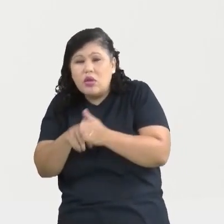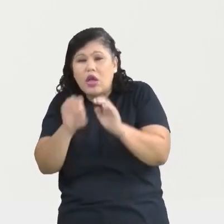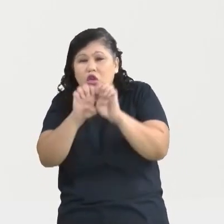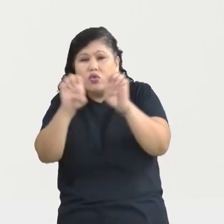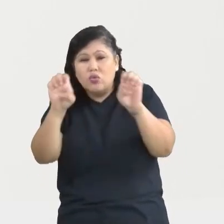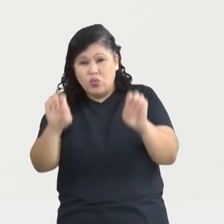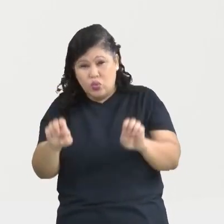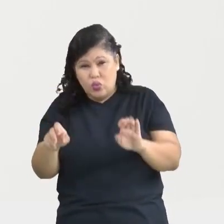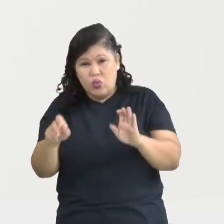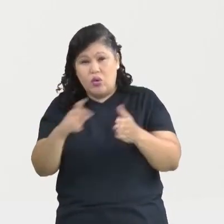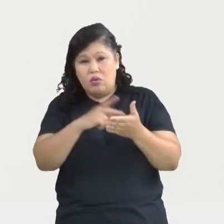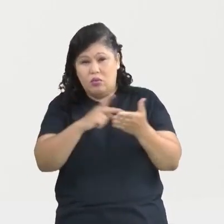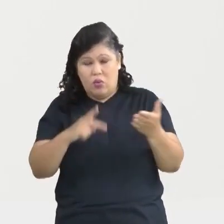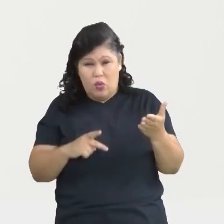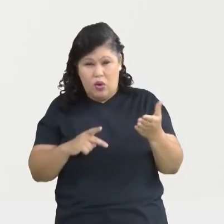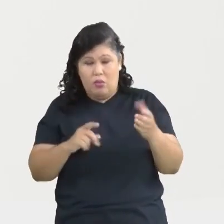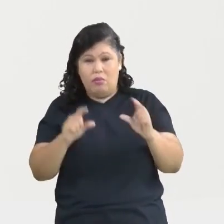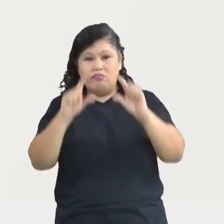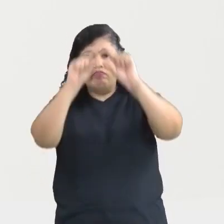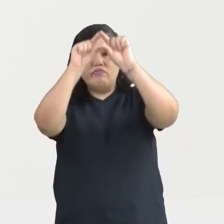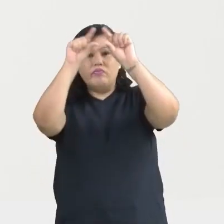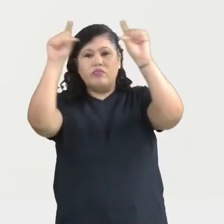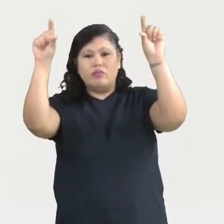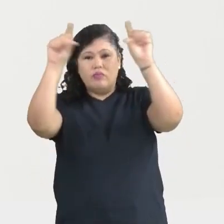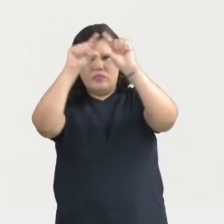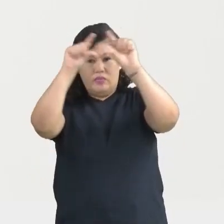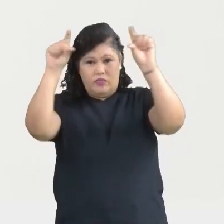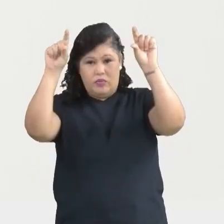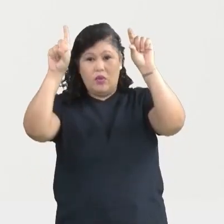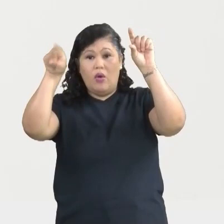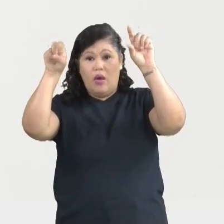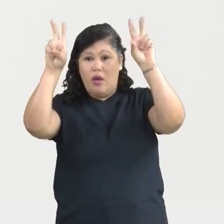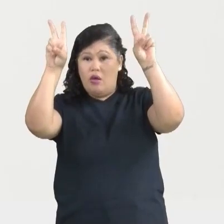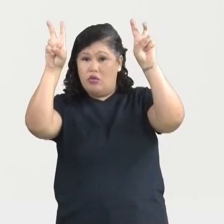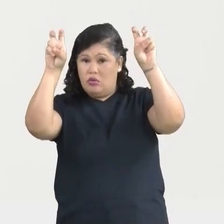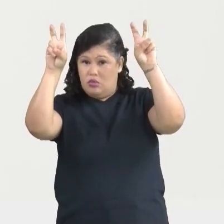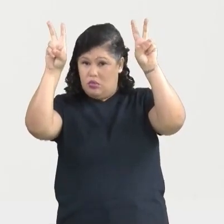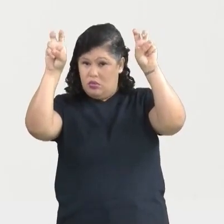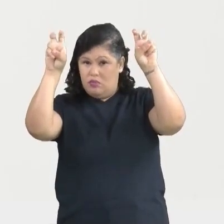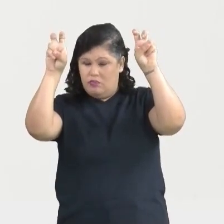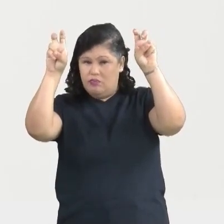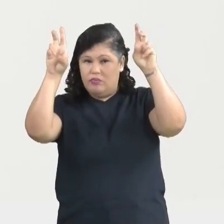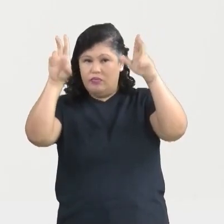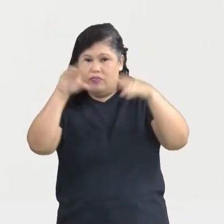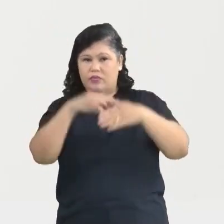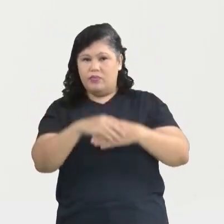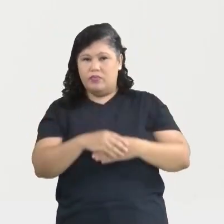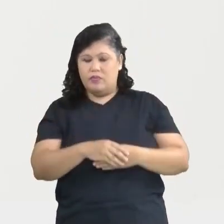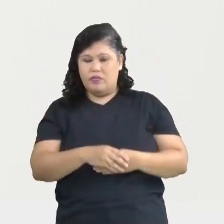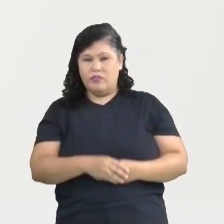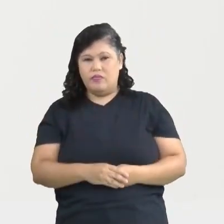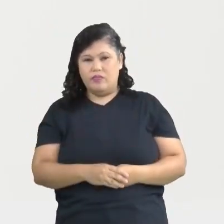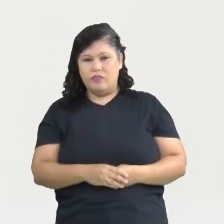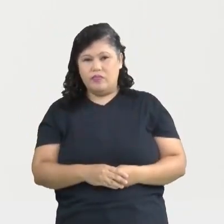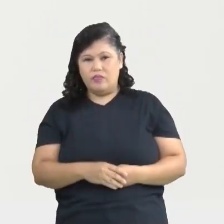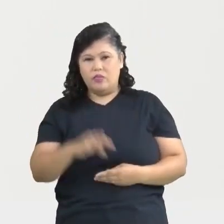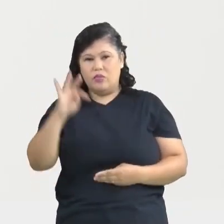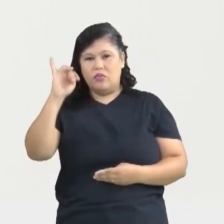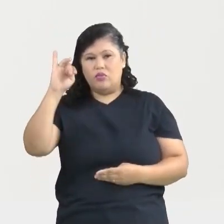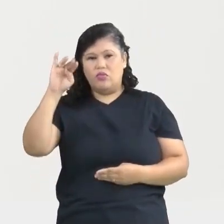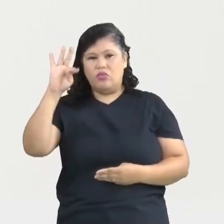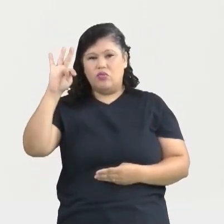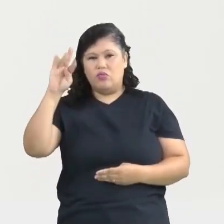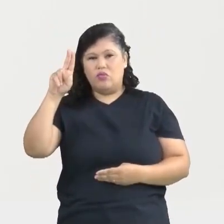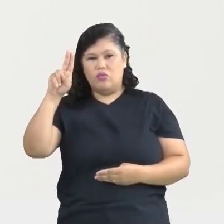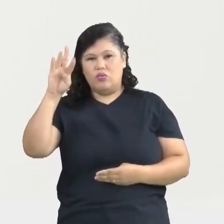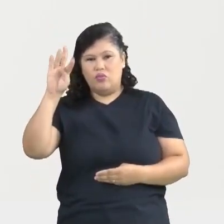professora? Isto aqui é o título do poema. Título do poema,